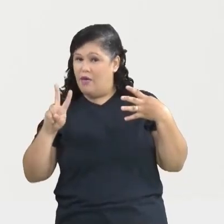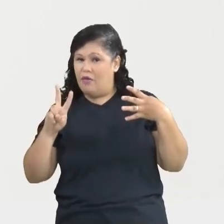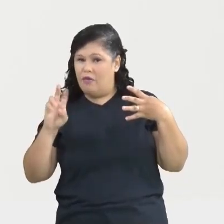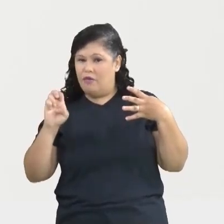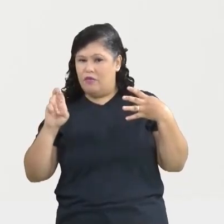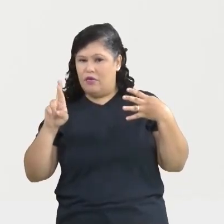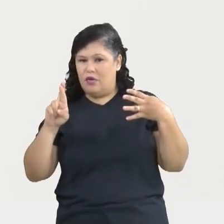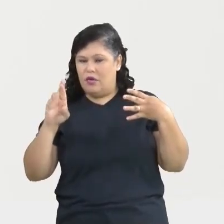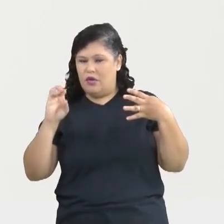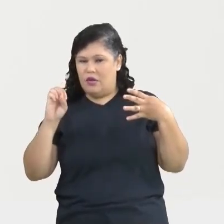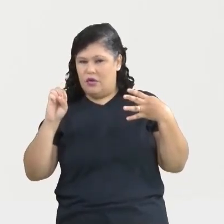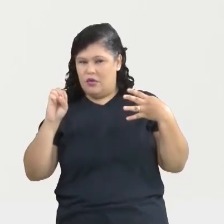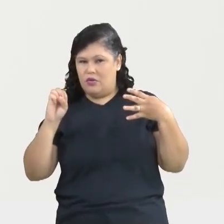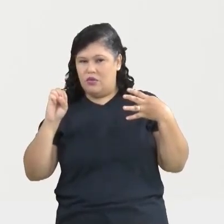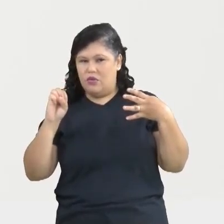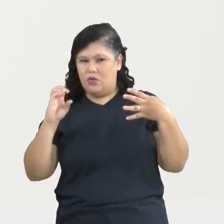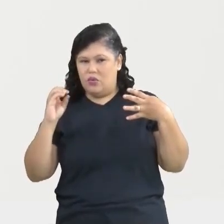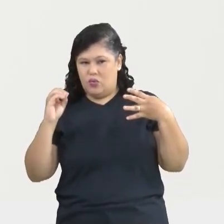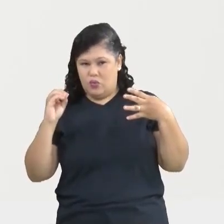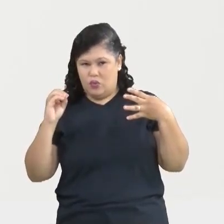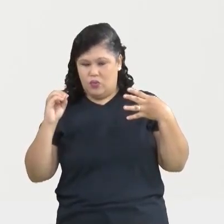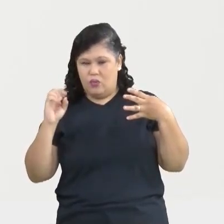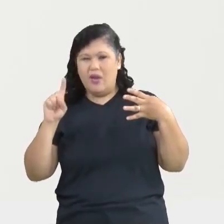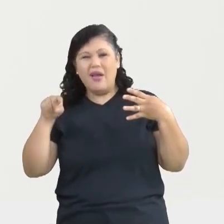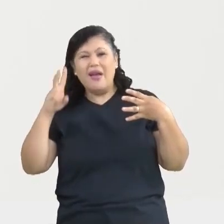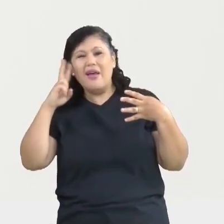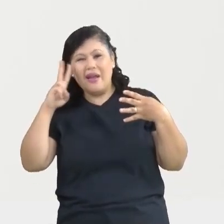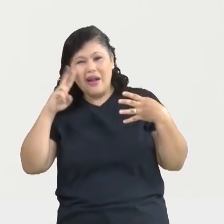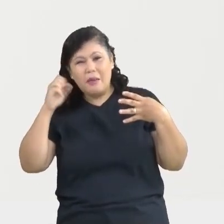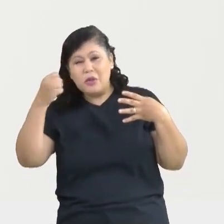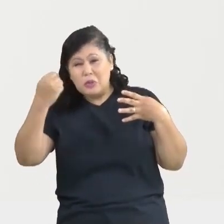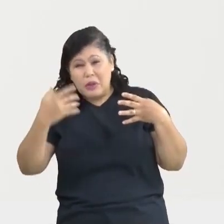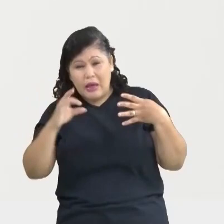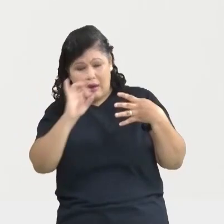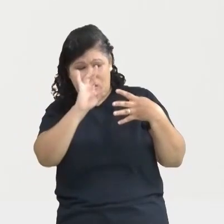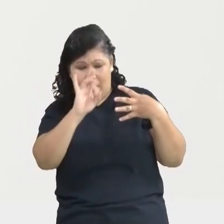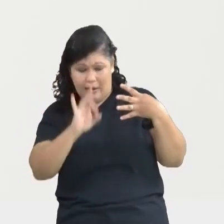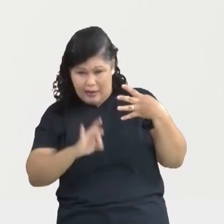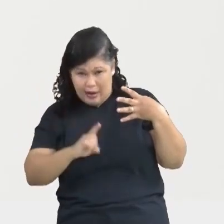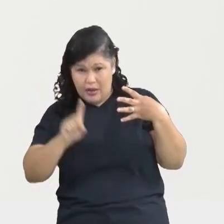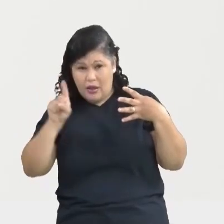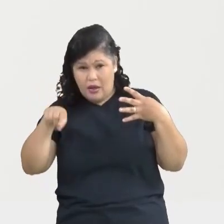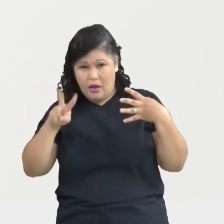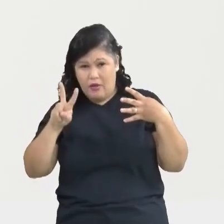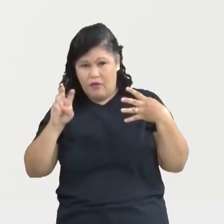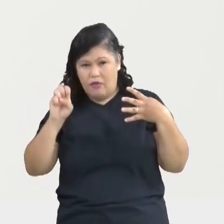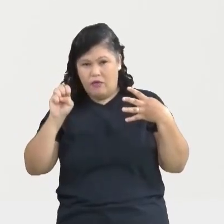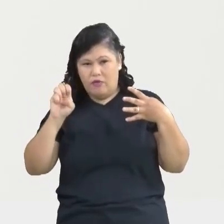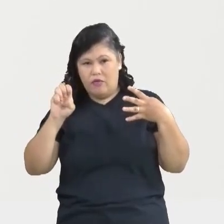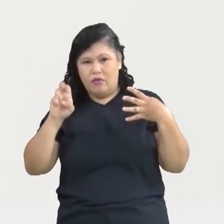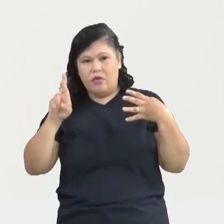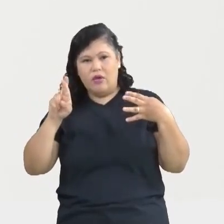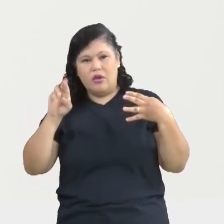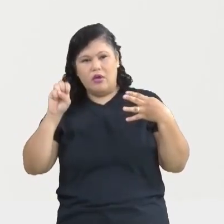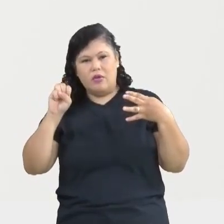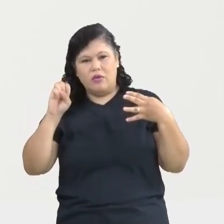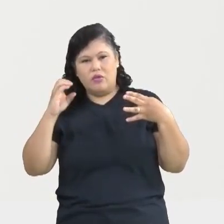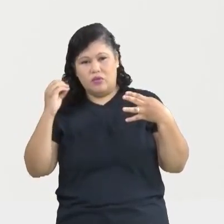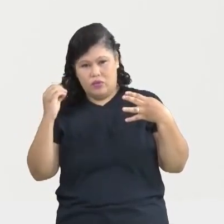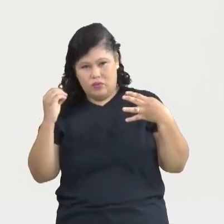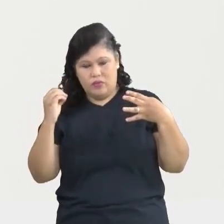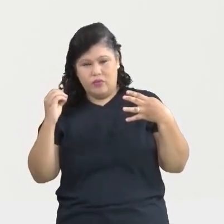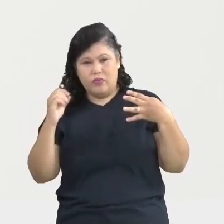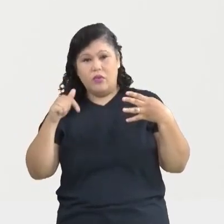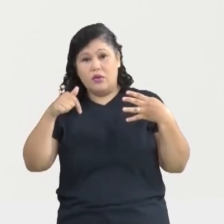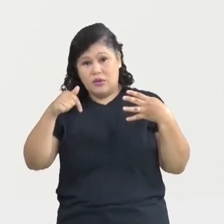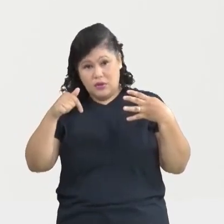versos. Vocês se lembram que eu expliquei que os versos são cada linha? Olha só, nós temos 7 versos. E olha só o